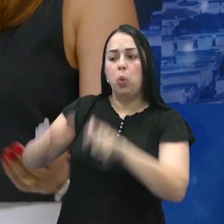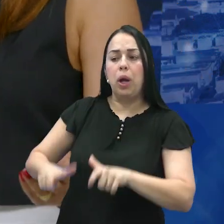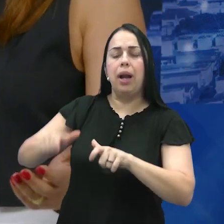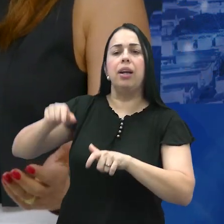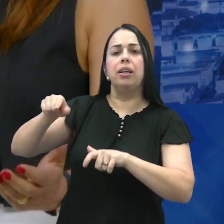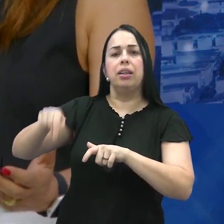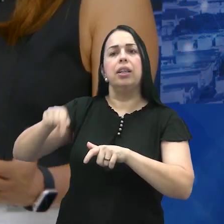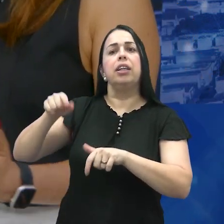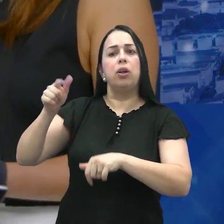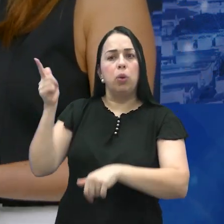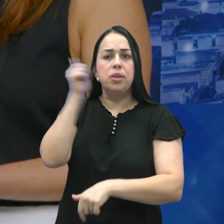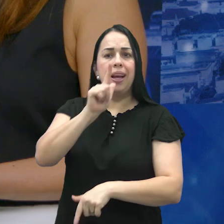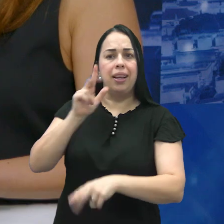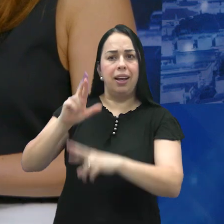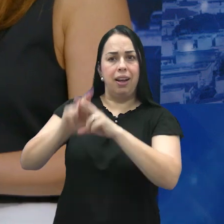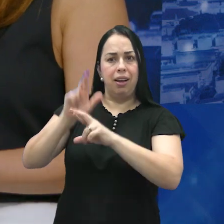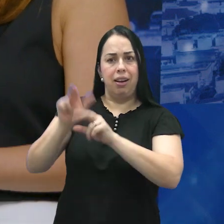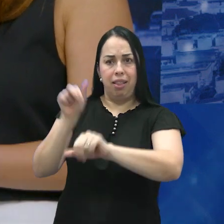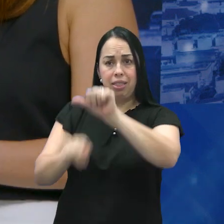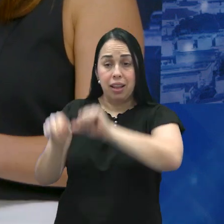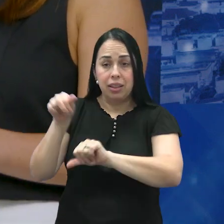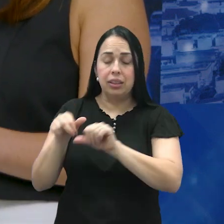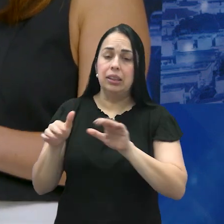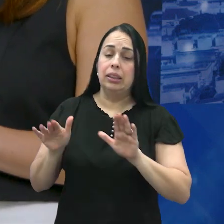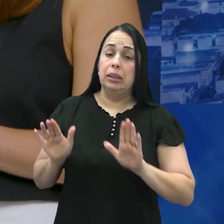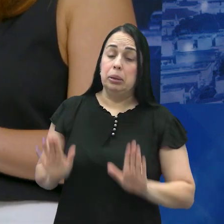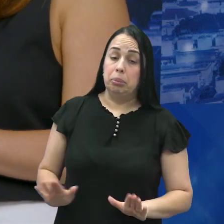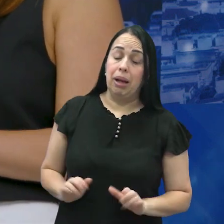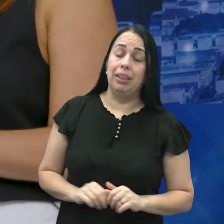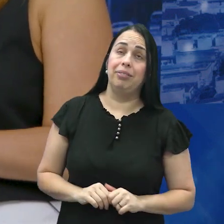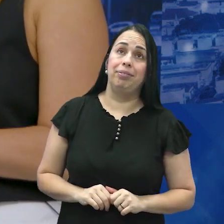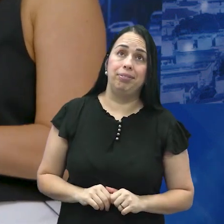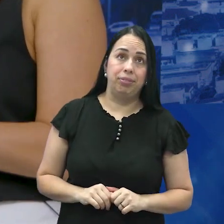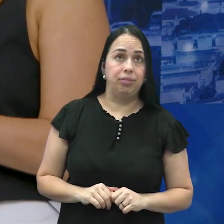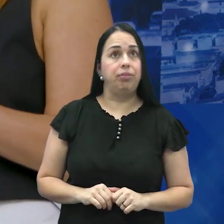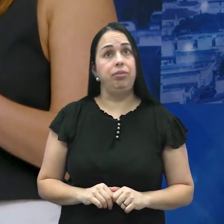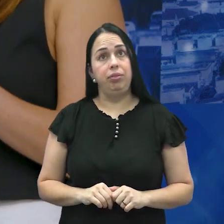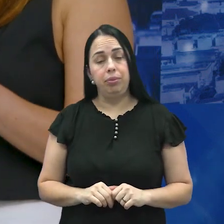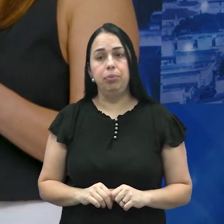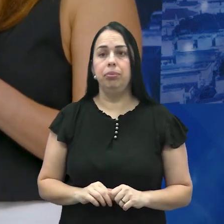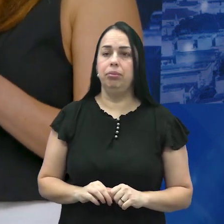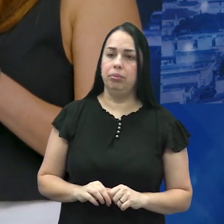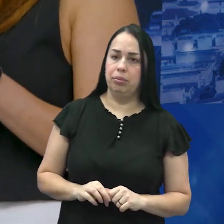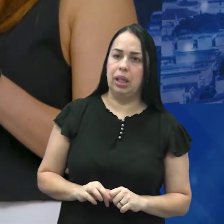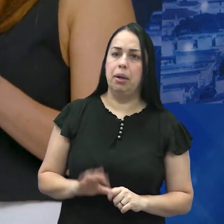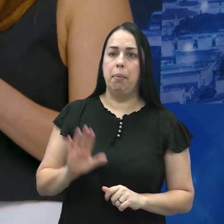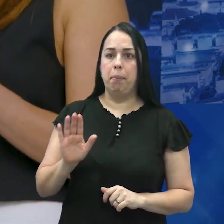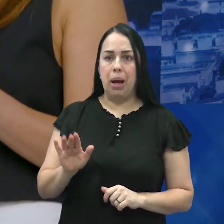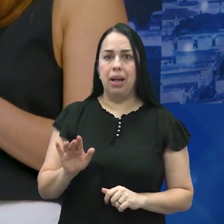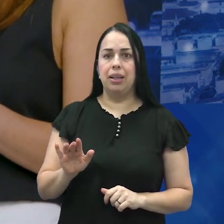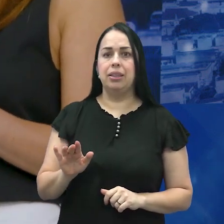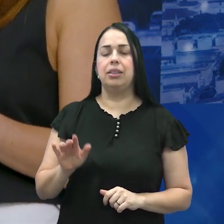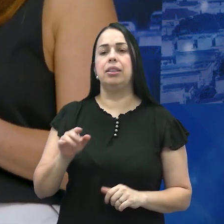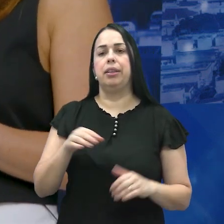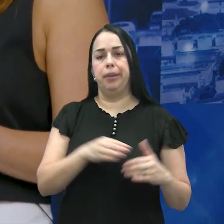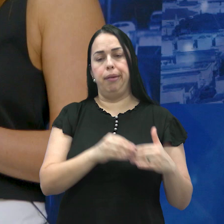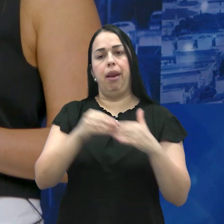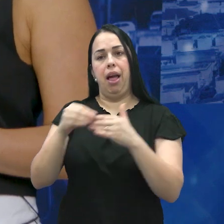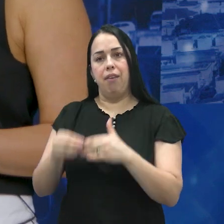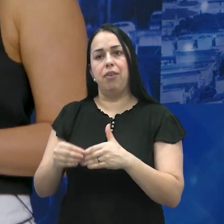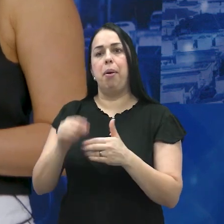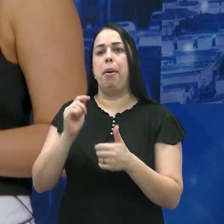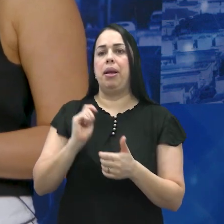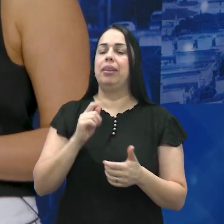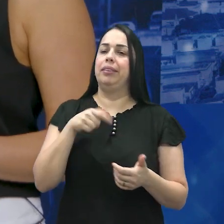que volte à cadeia produtiva para a produção de novo bem. Nesse caso, eu acabo tendo um custo associado ao transporte, um